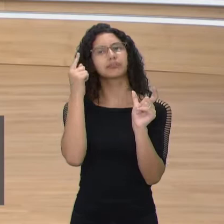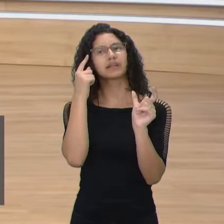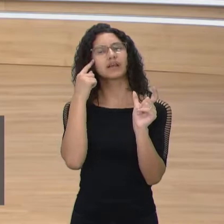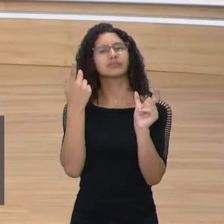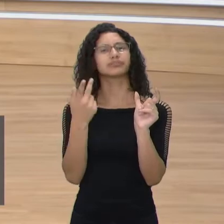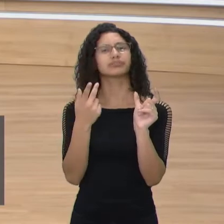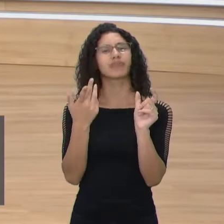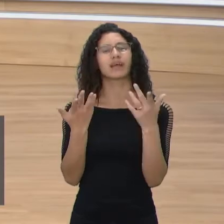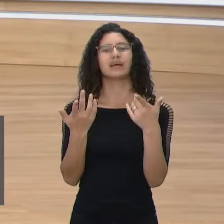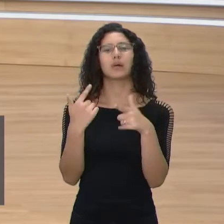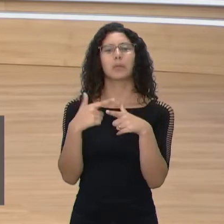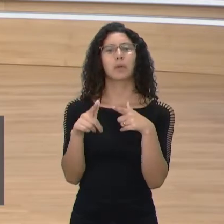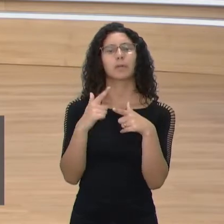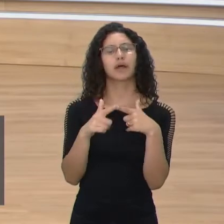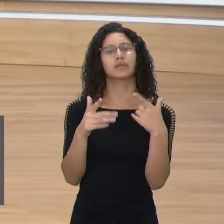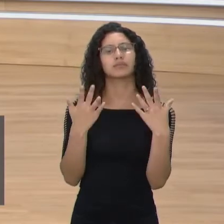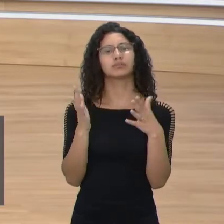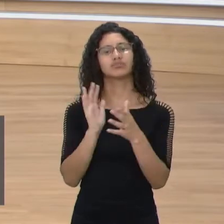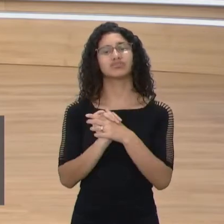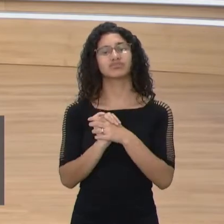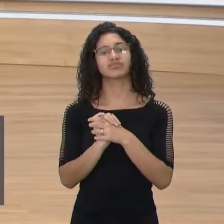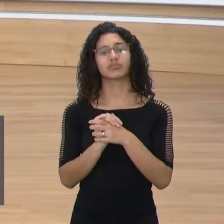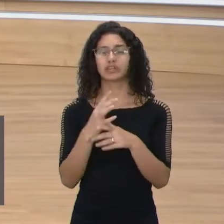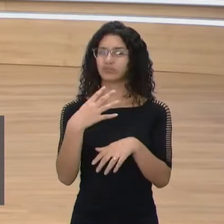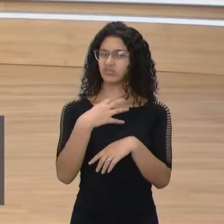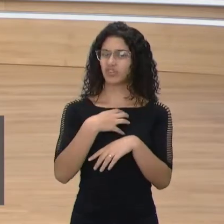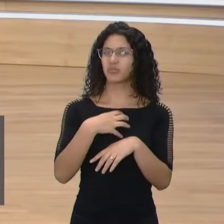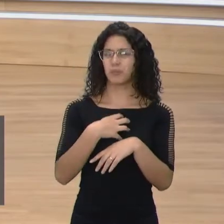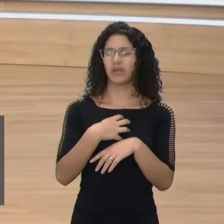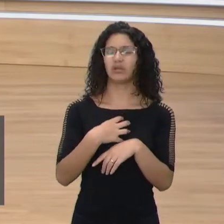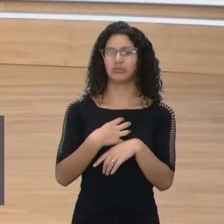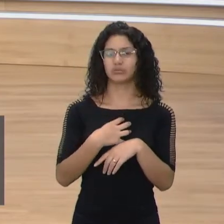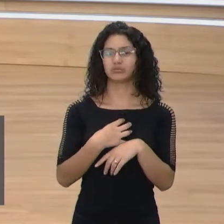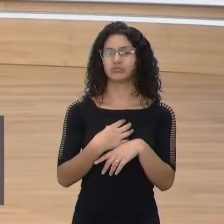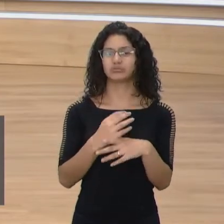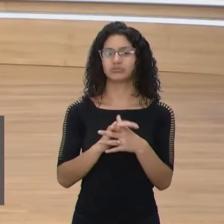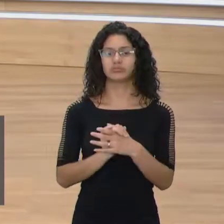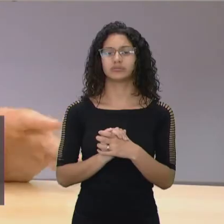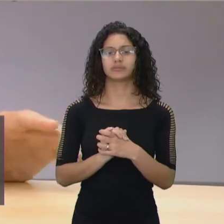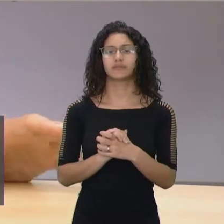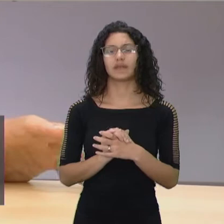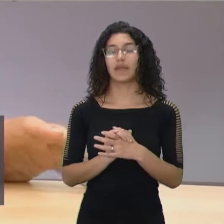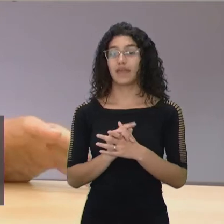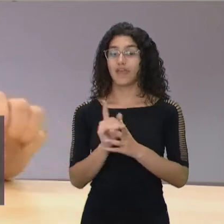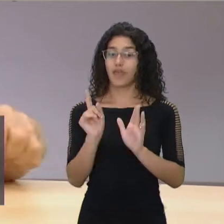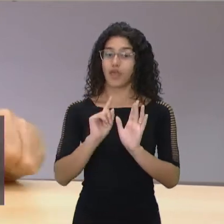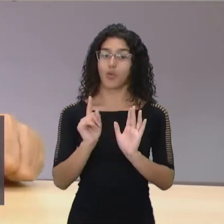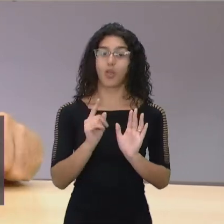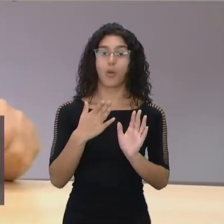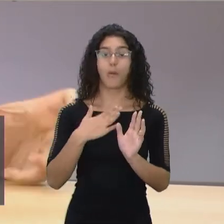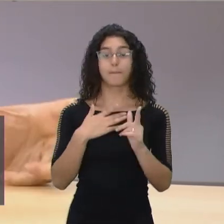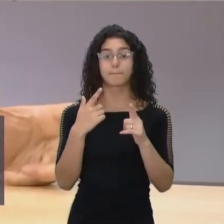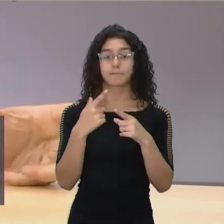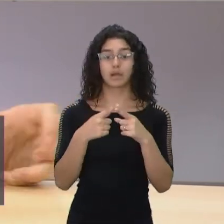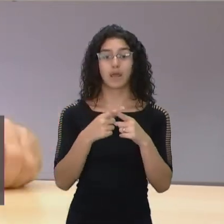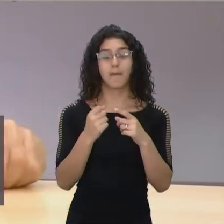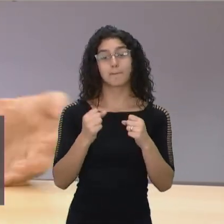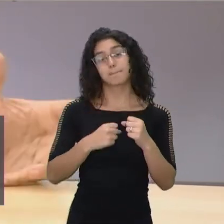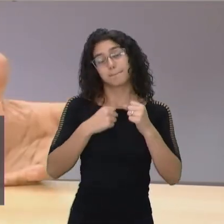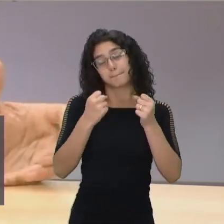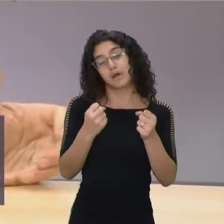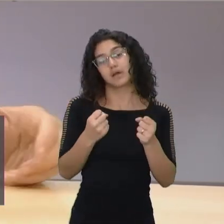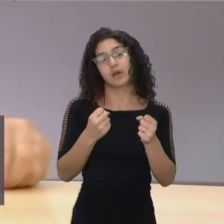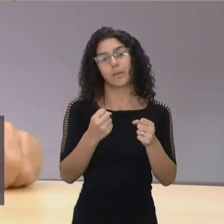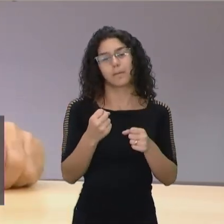ai, problema, já dá uma coisa meio estranha, né? Eu não só digo que de repente pode te dar um